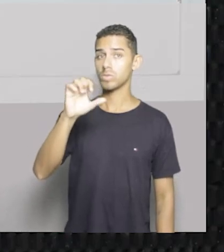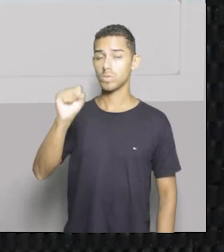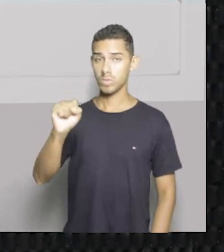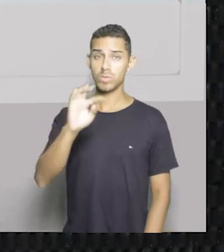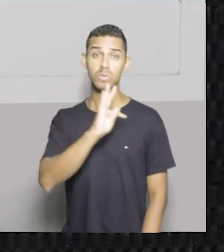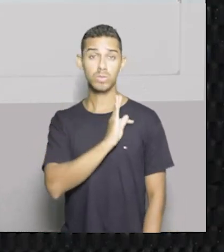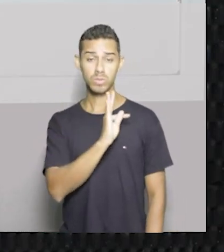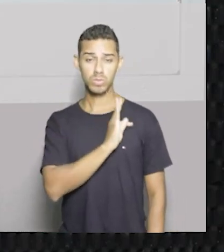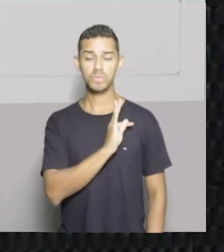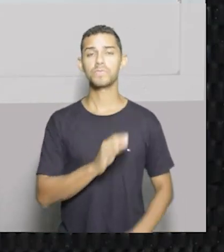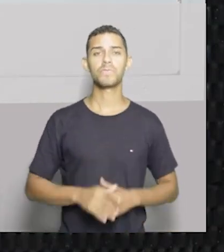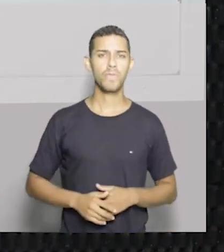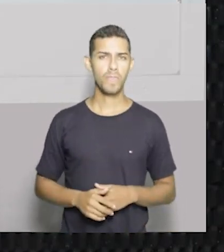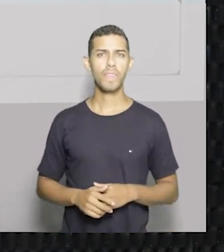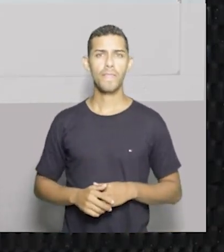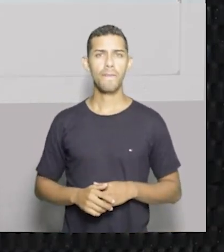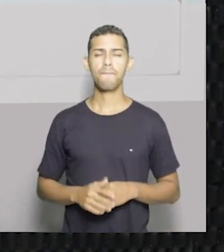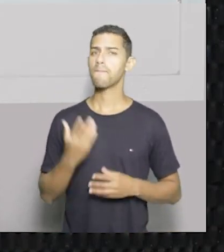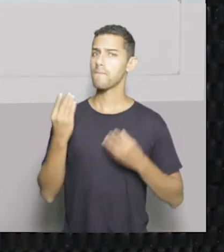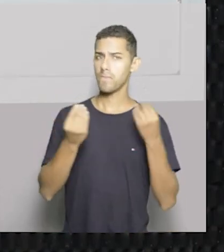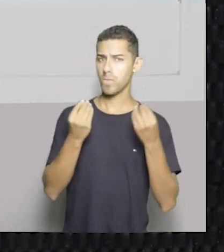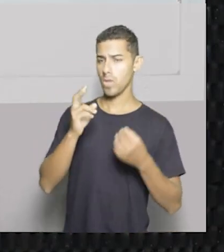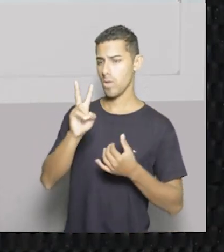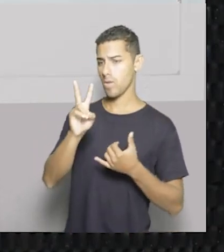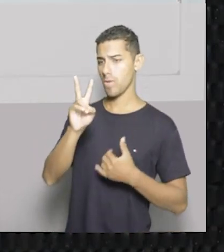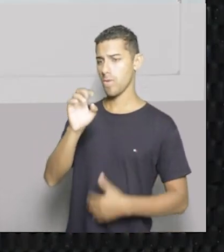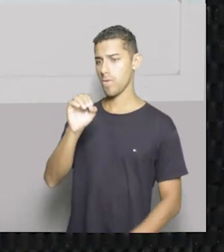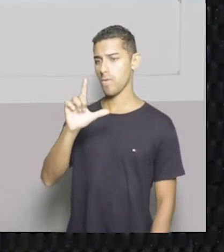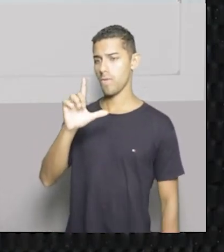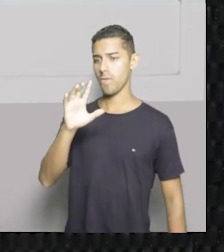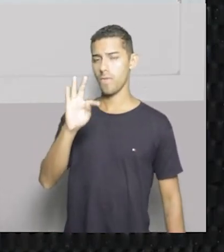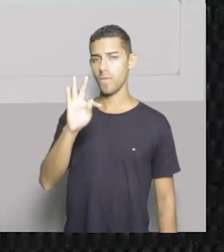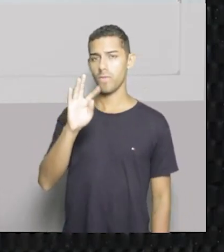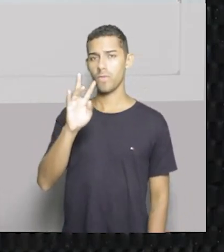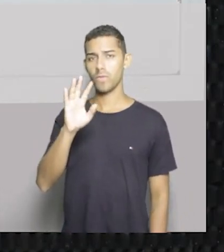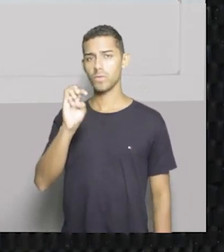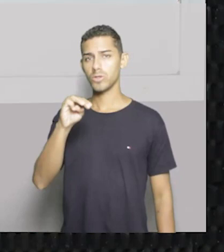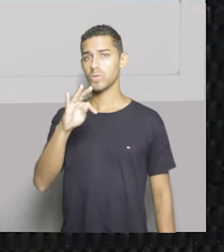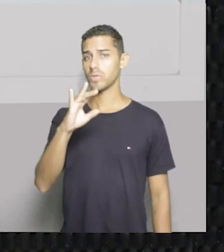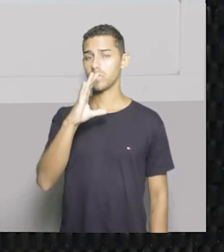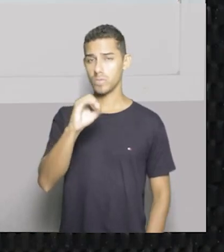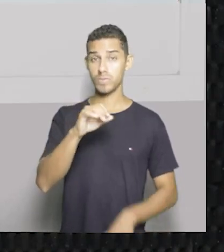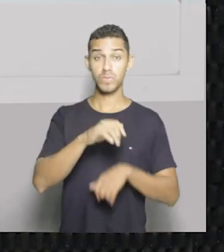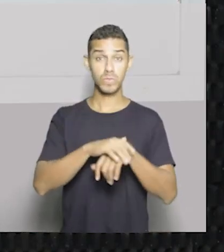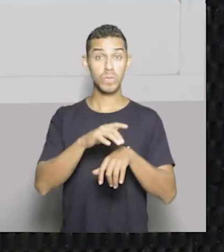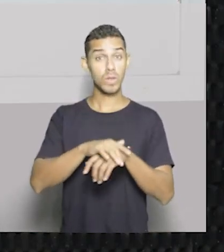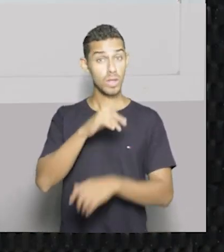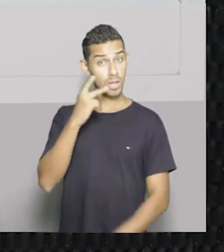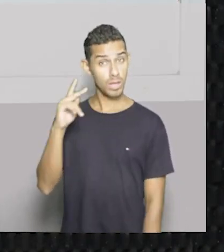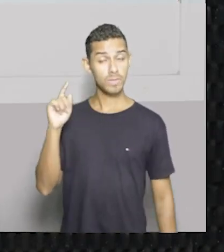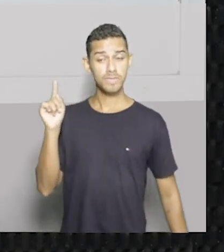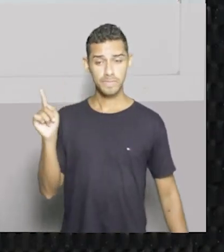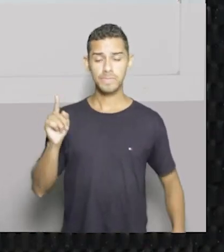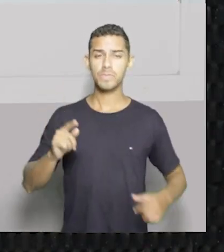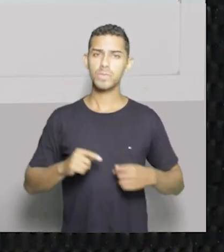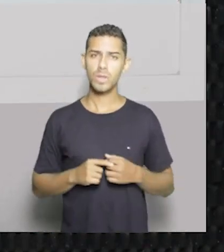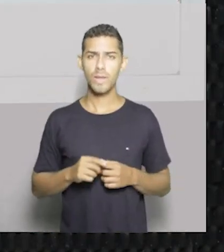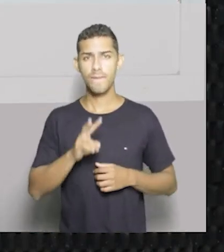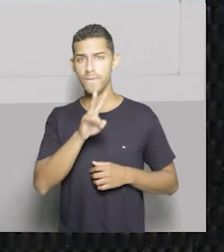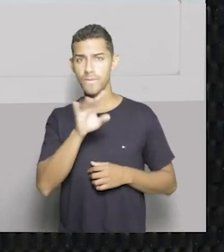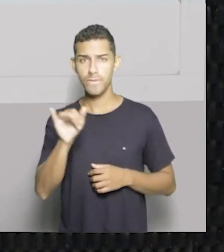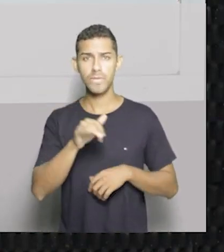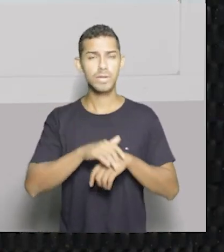técnico, né? Como o voltímetro está ligado nos terminais desse resistor, ele